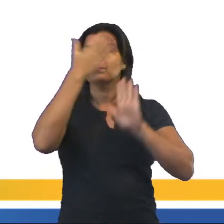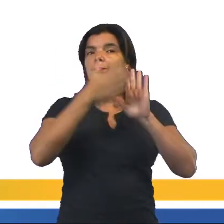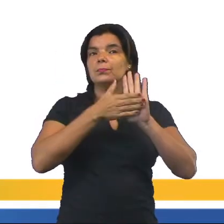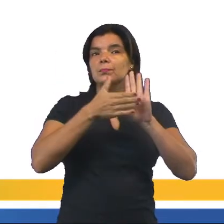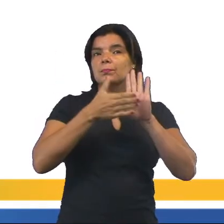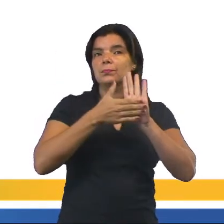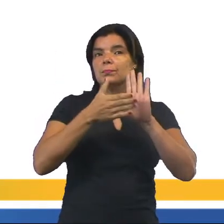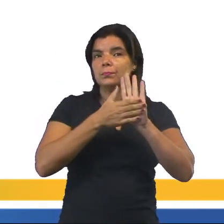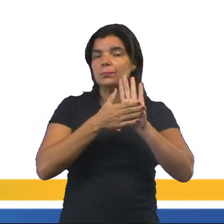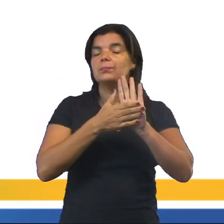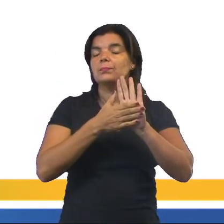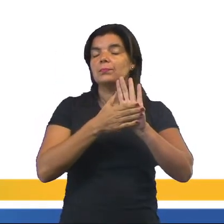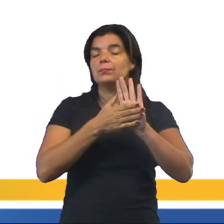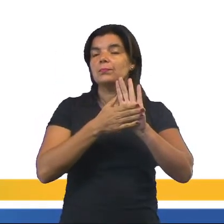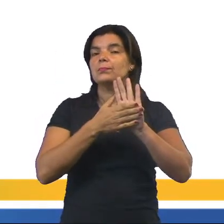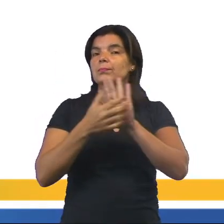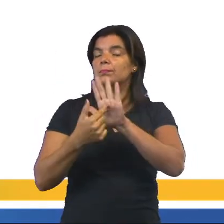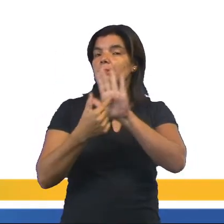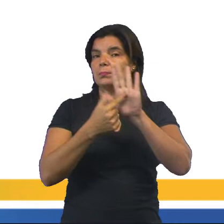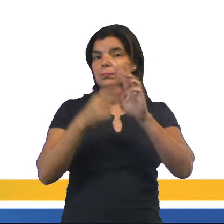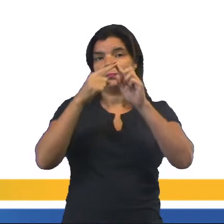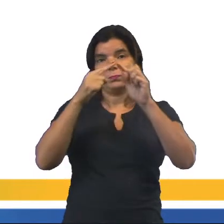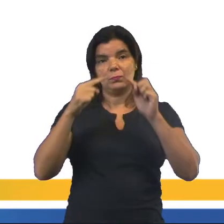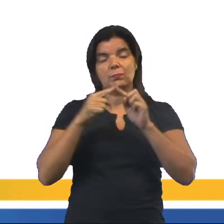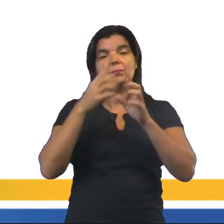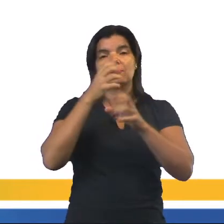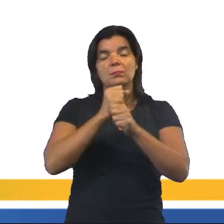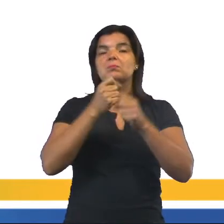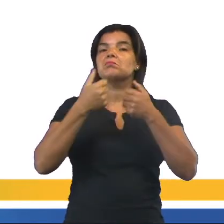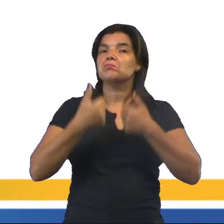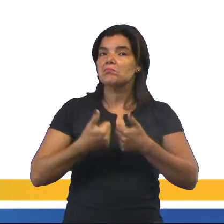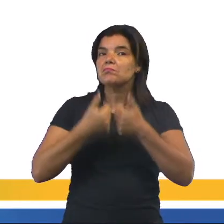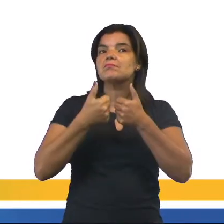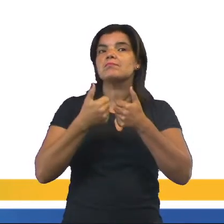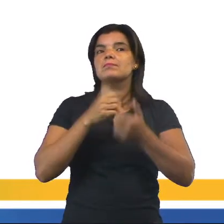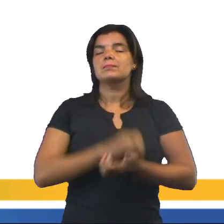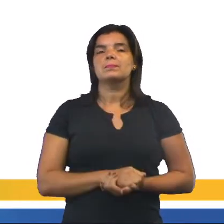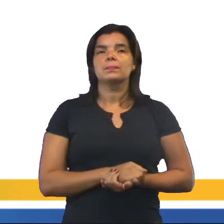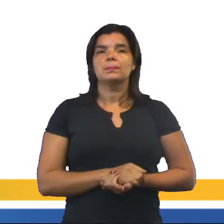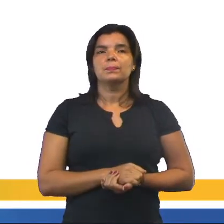assim, provamos que a identidade aí é válida.